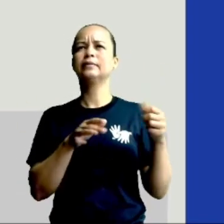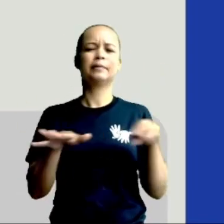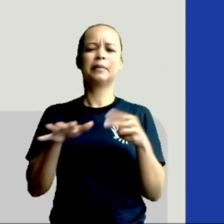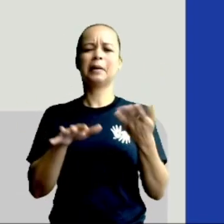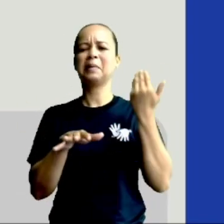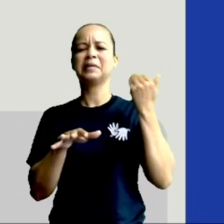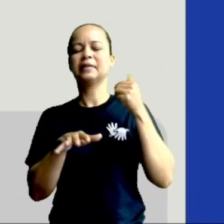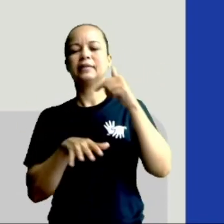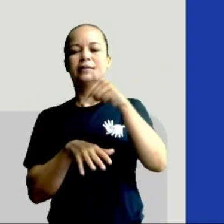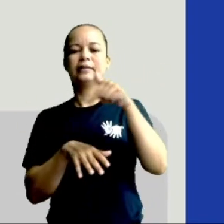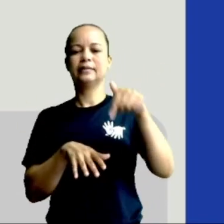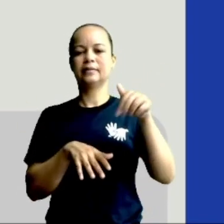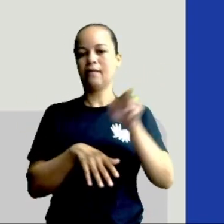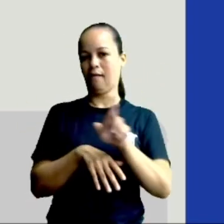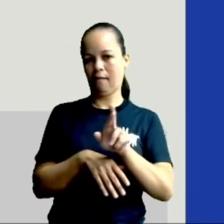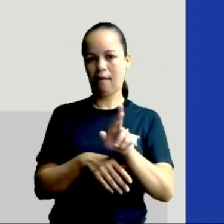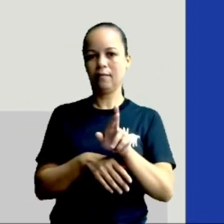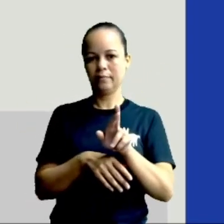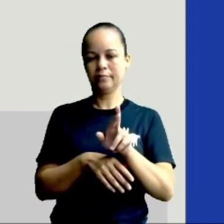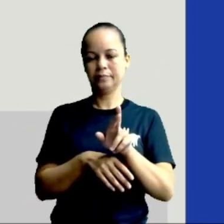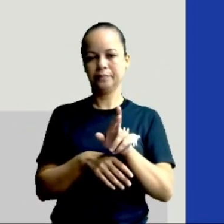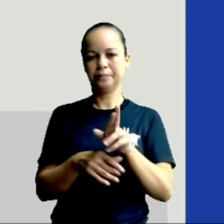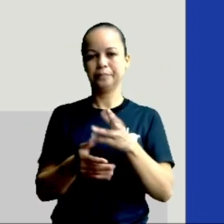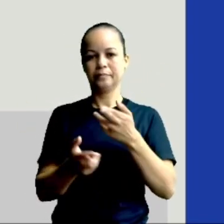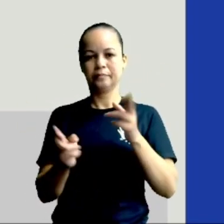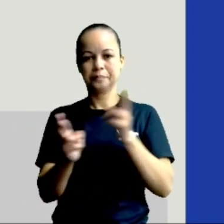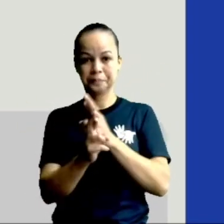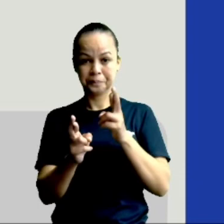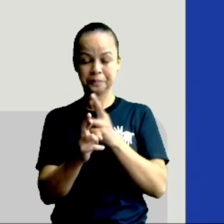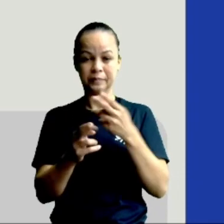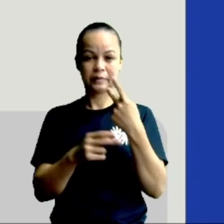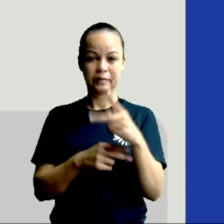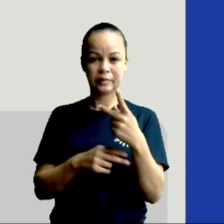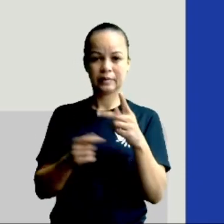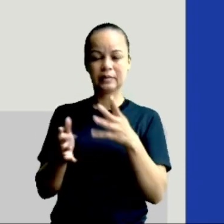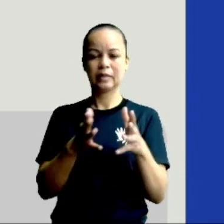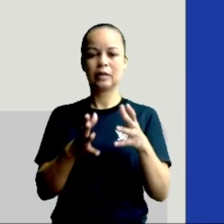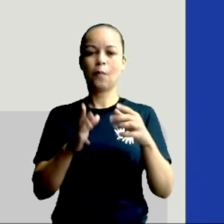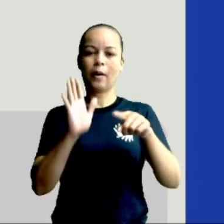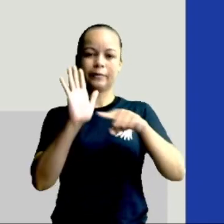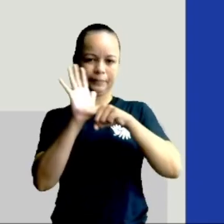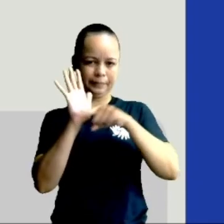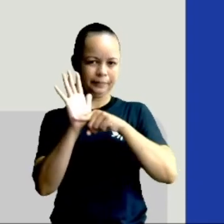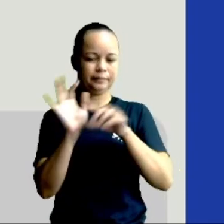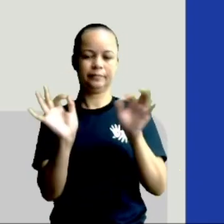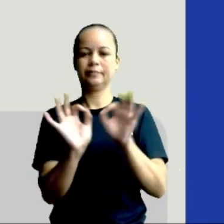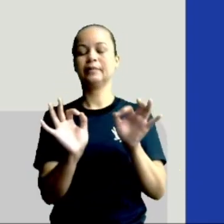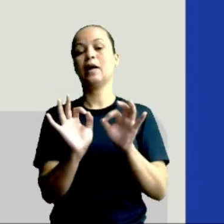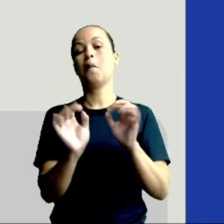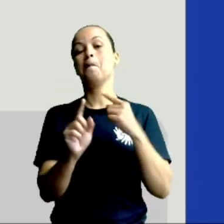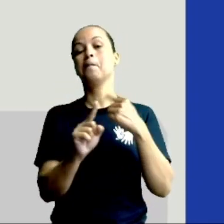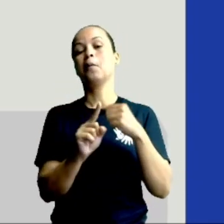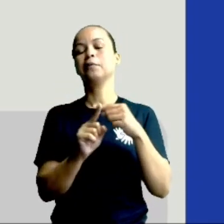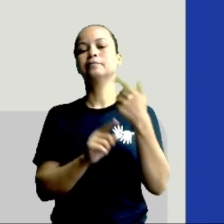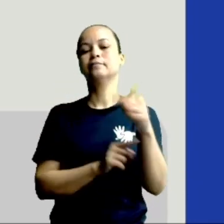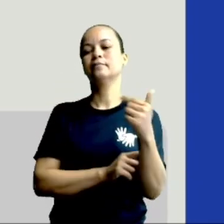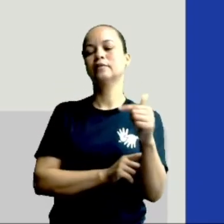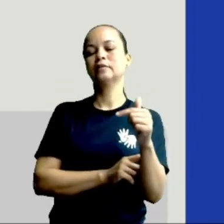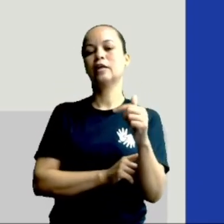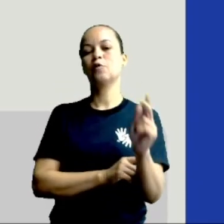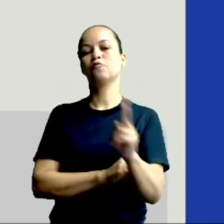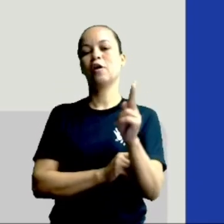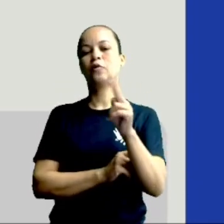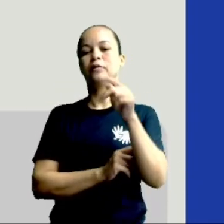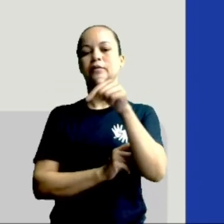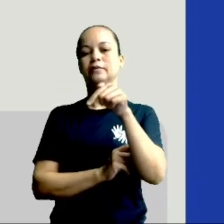passada R$77. Então, aí essa relação eu não vou fazer uma subtração, porque eu não tenho ali o valor